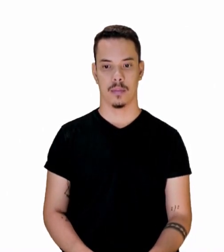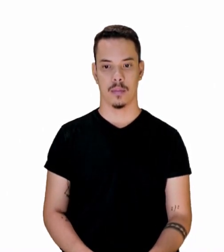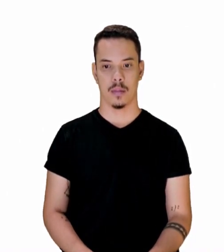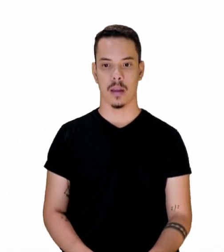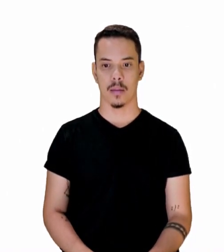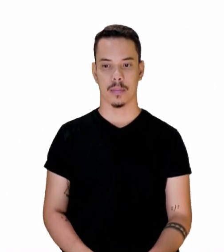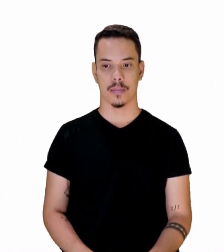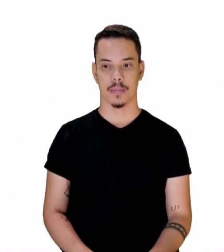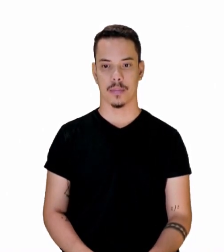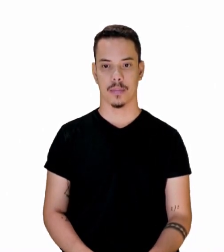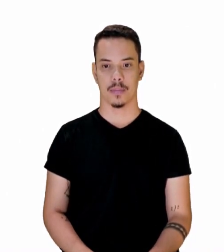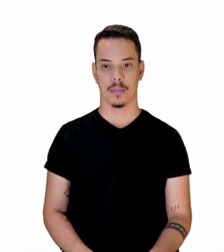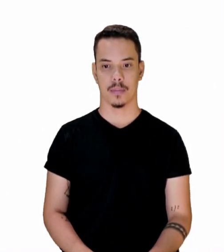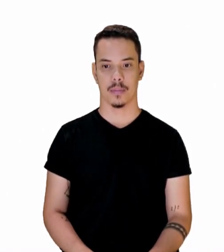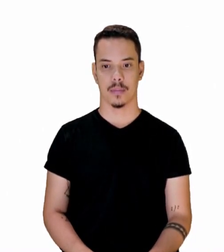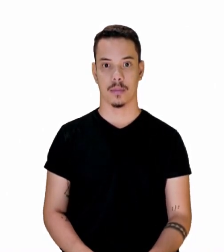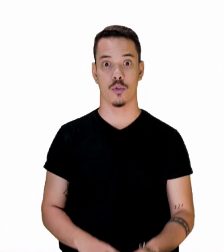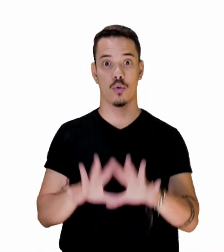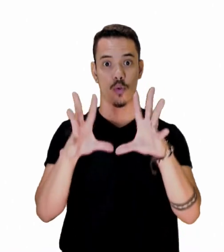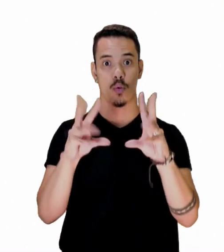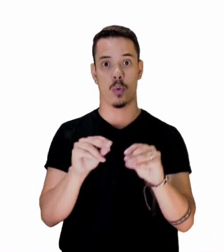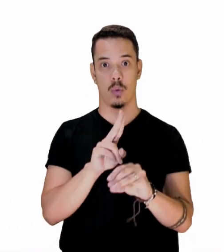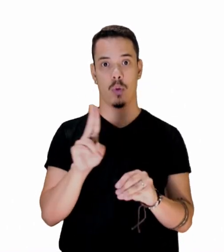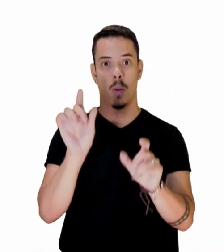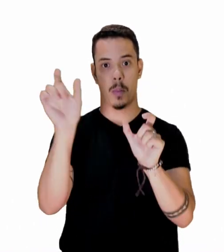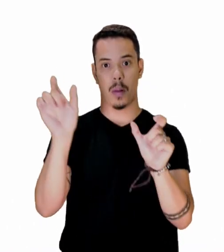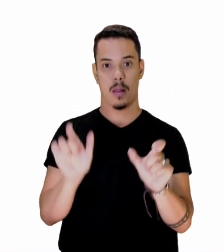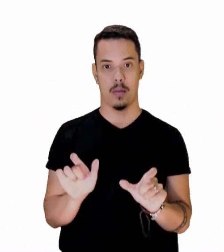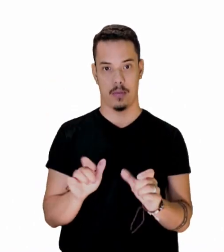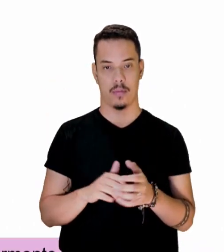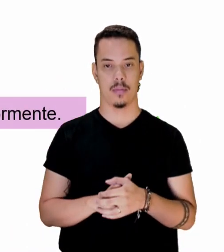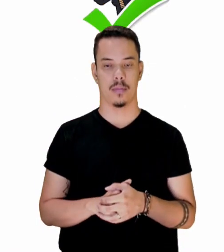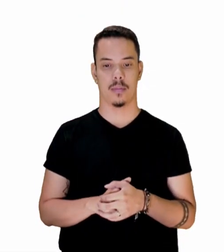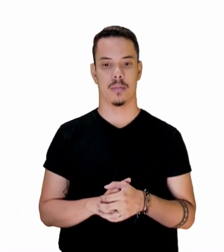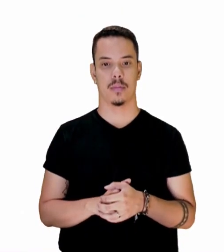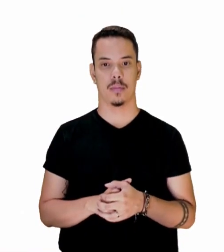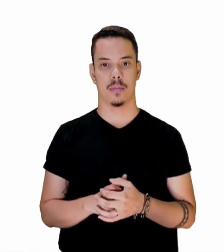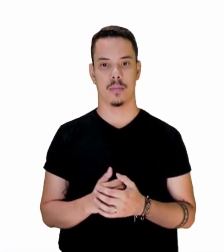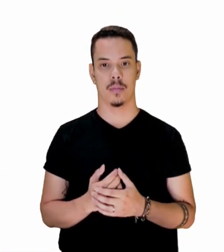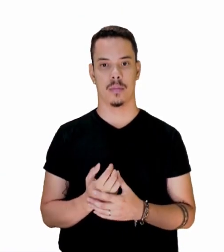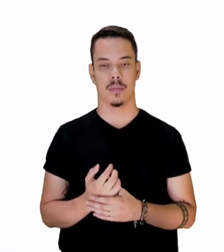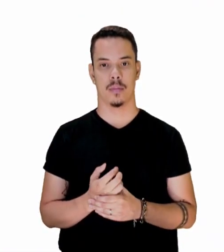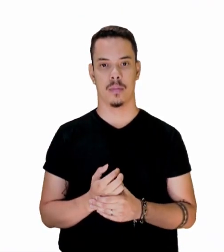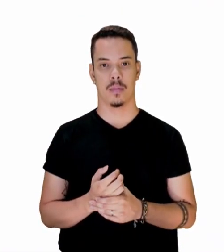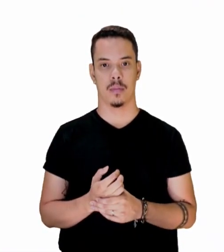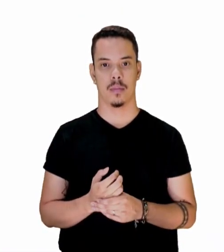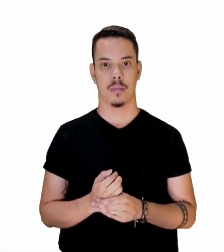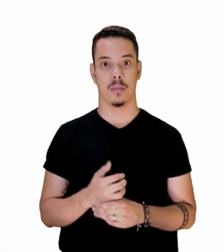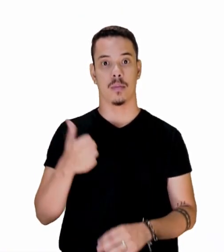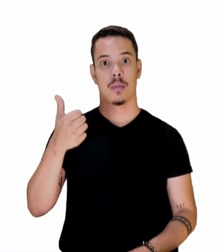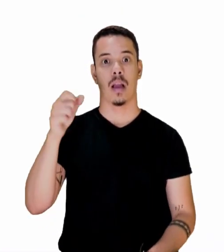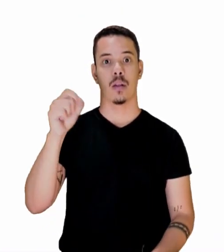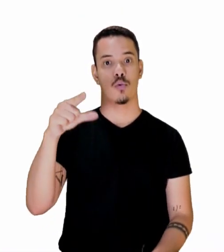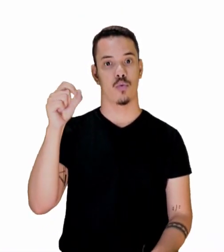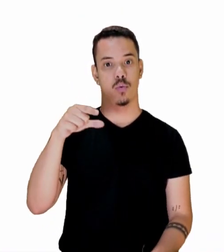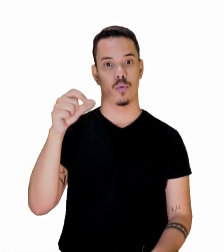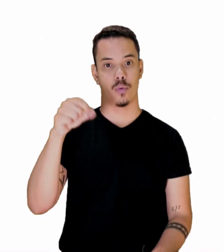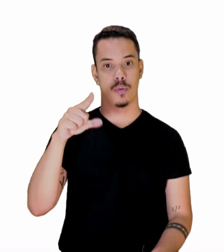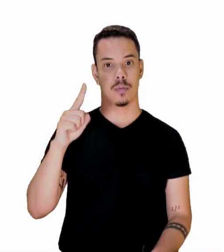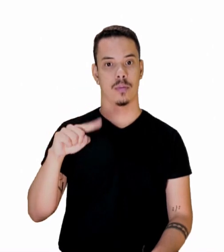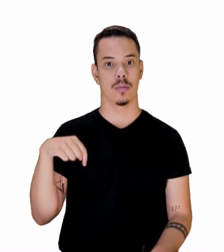elipse, hipérbato e assíndeto. Vamos conhecer um pouquinho aqui, ó. Elipse.